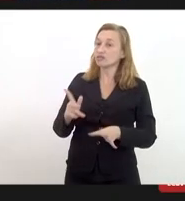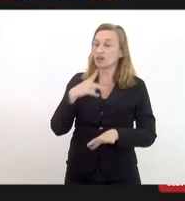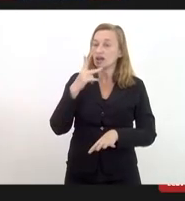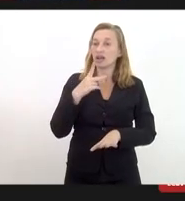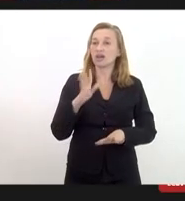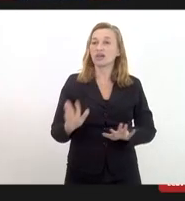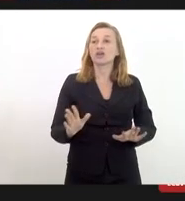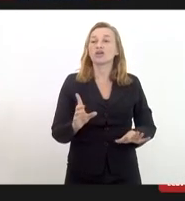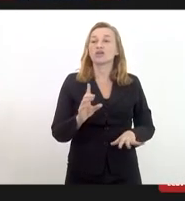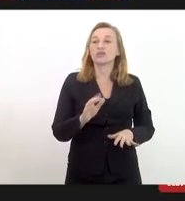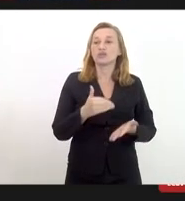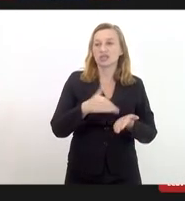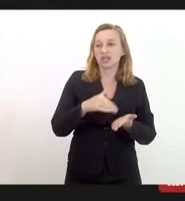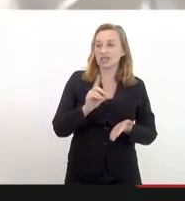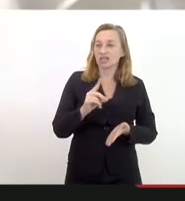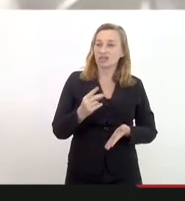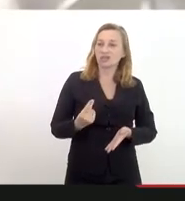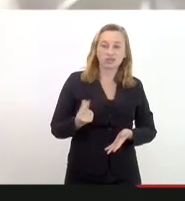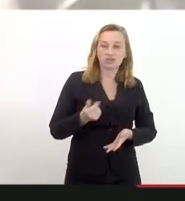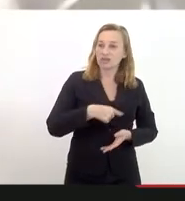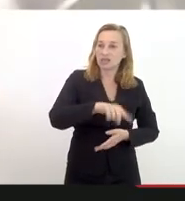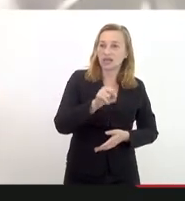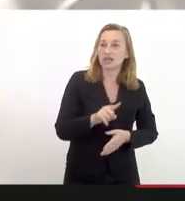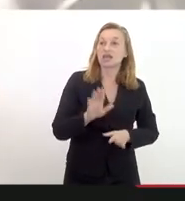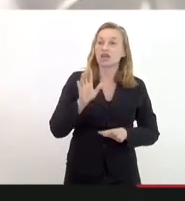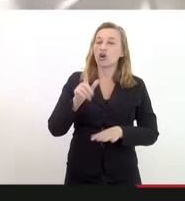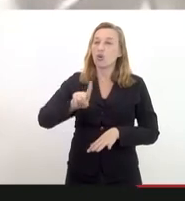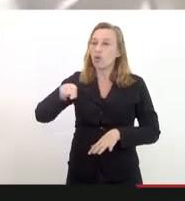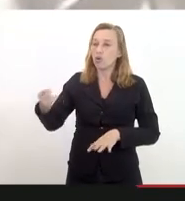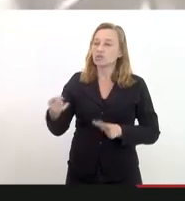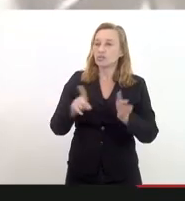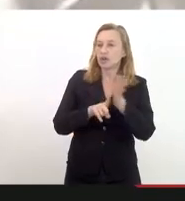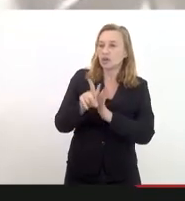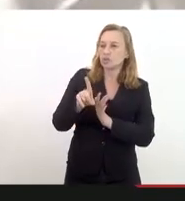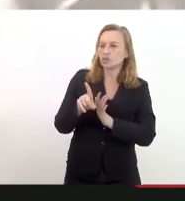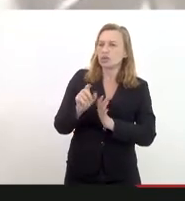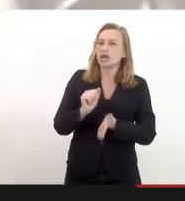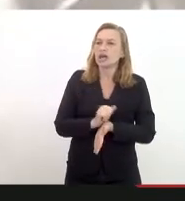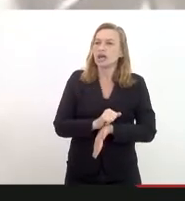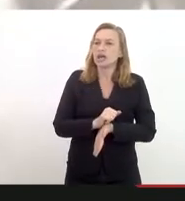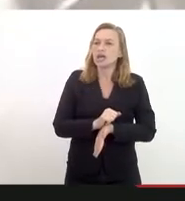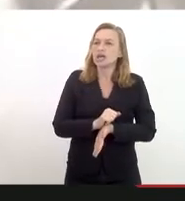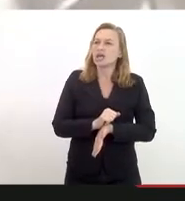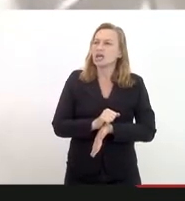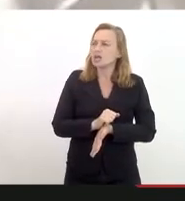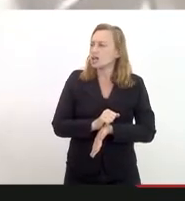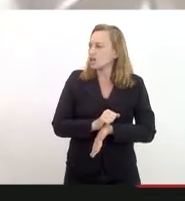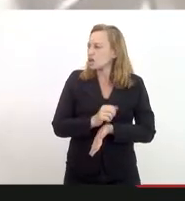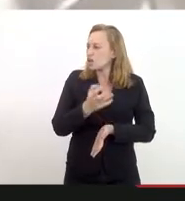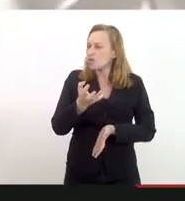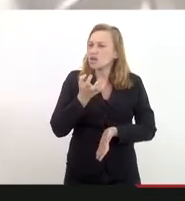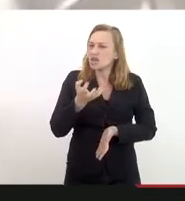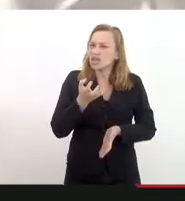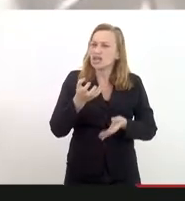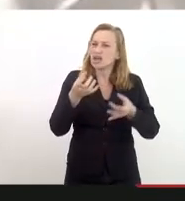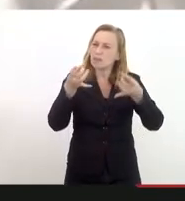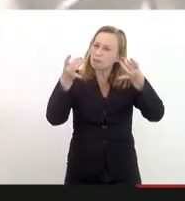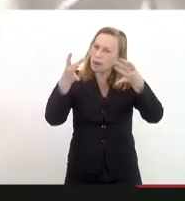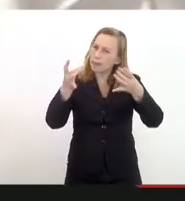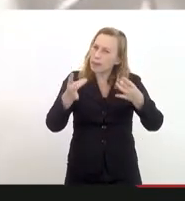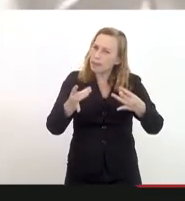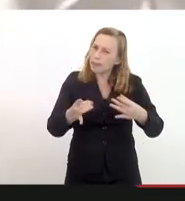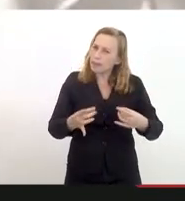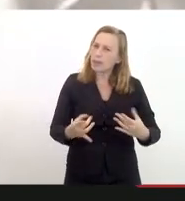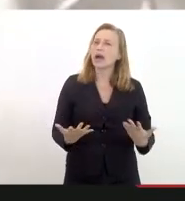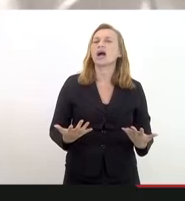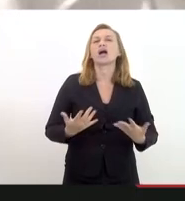secretário não vai sair, então já vou. Secretário, mais uma indagação. Sobre, eu queria assim, uma coisa um pouco mais detalhada, quantas